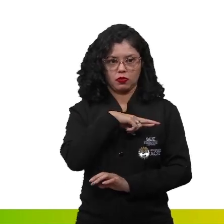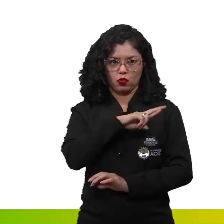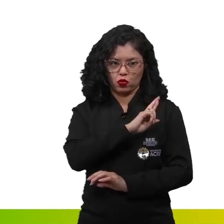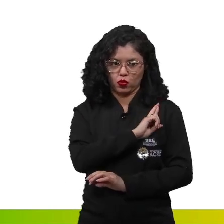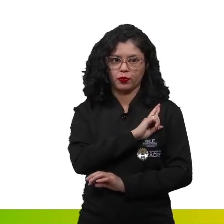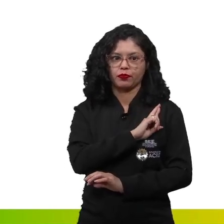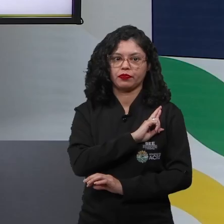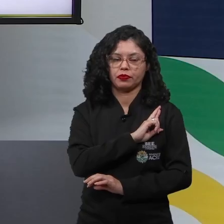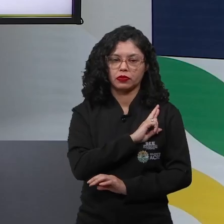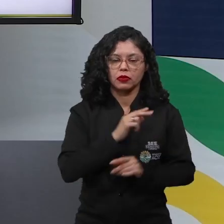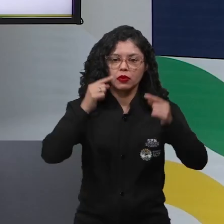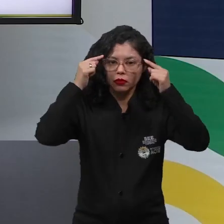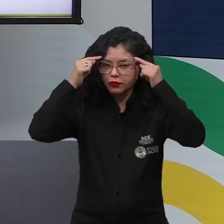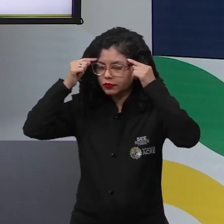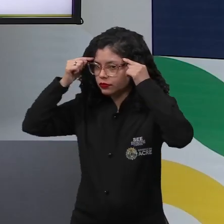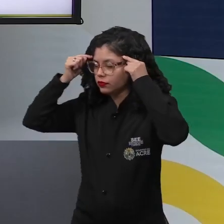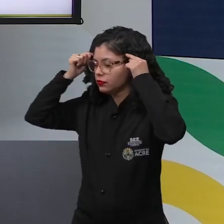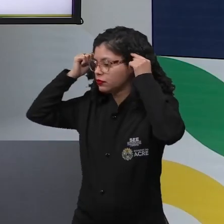pela